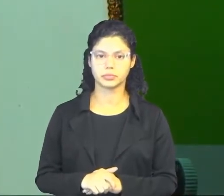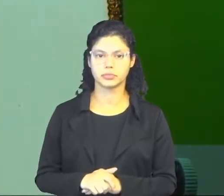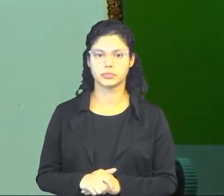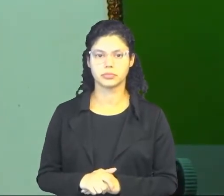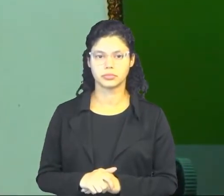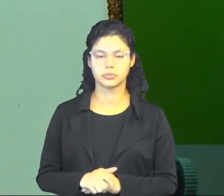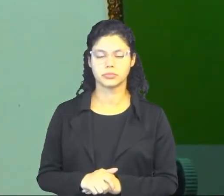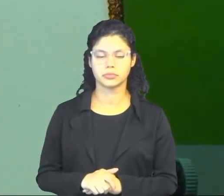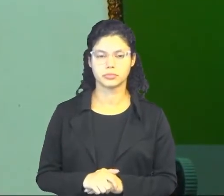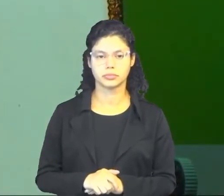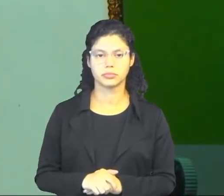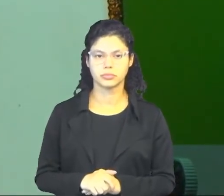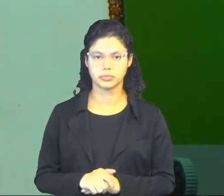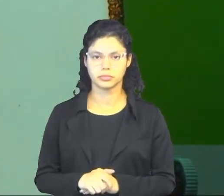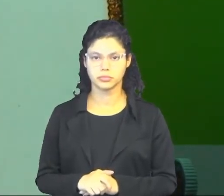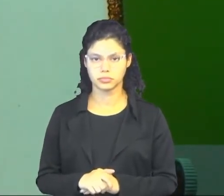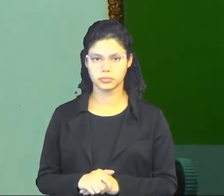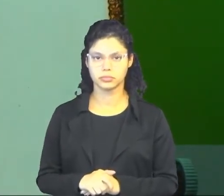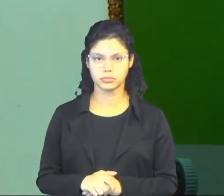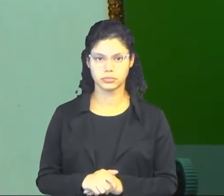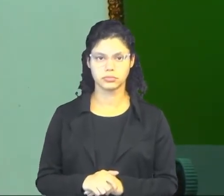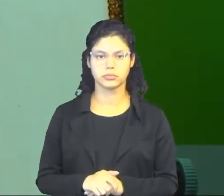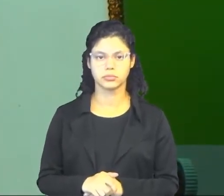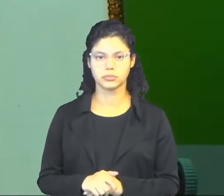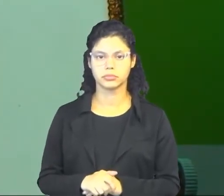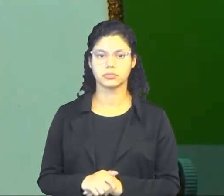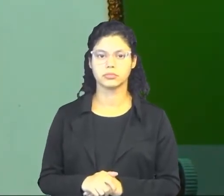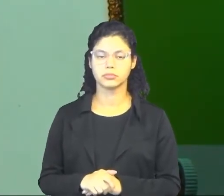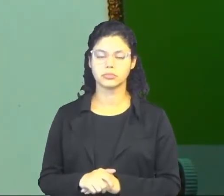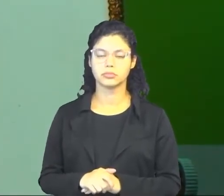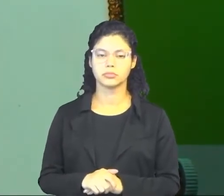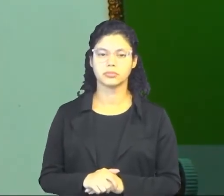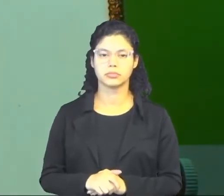aí. Quanto é que dá? Já pensaram um pouquinho?